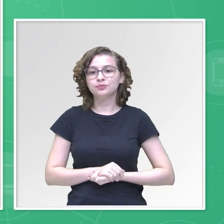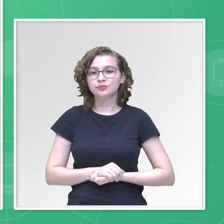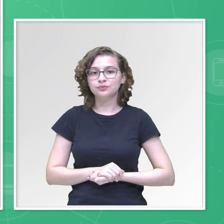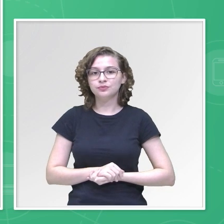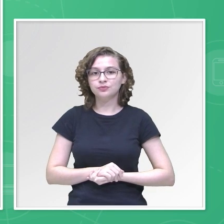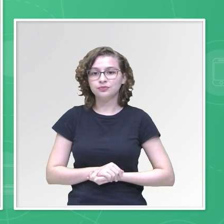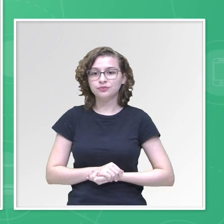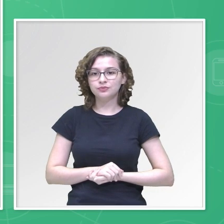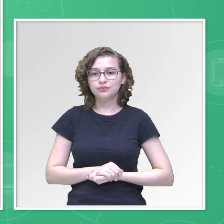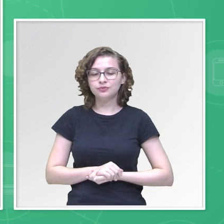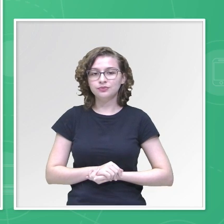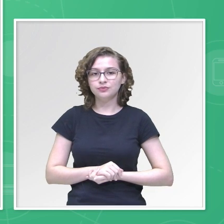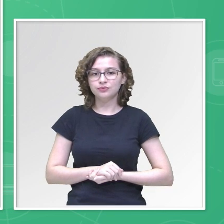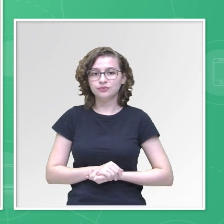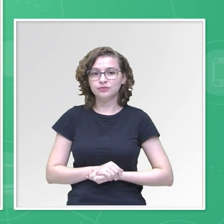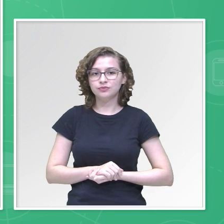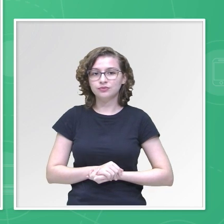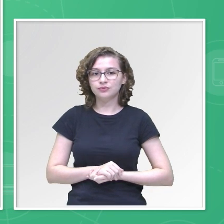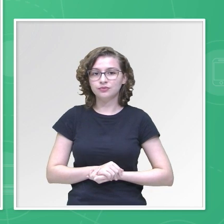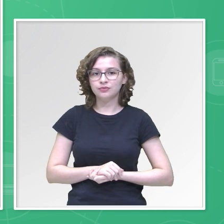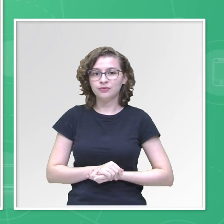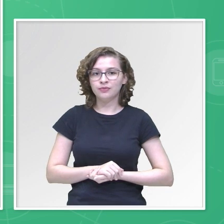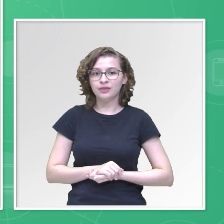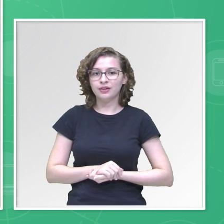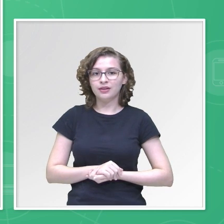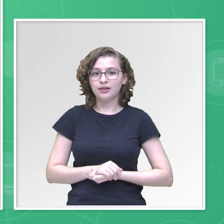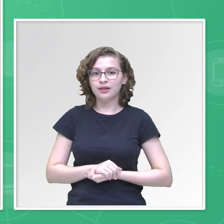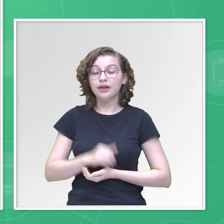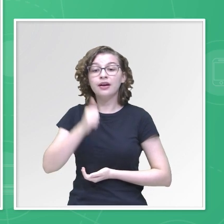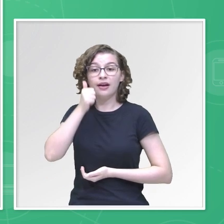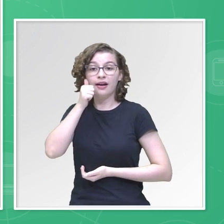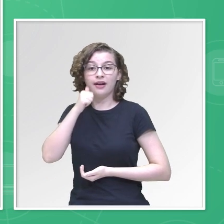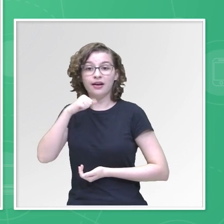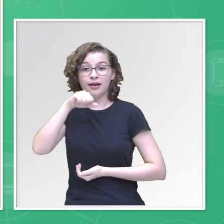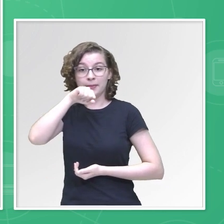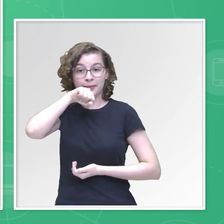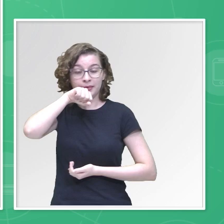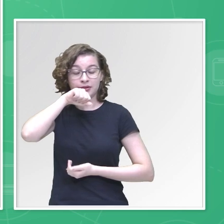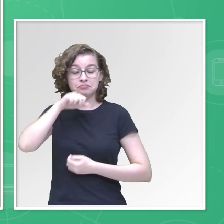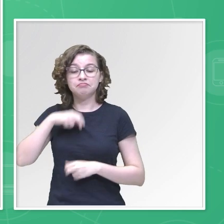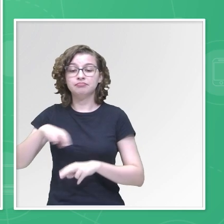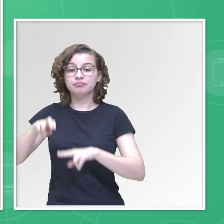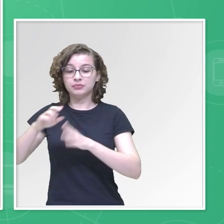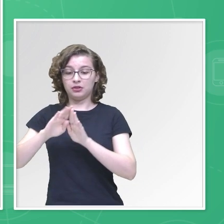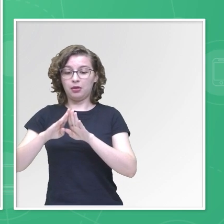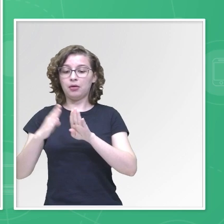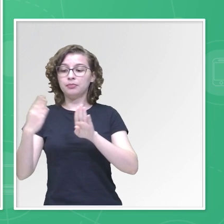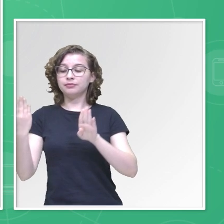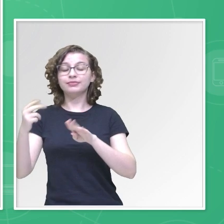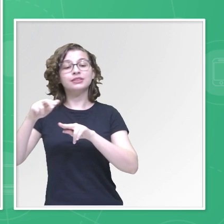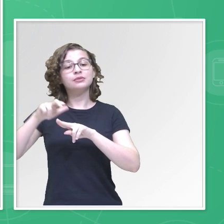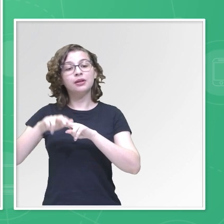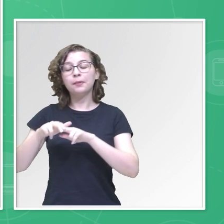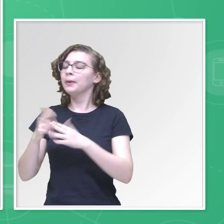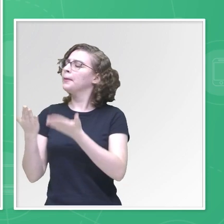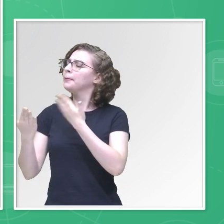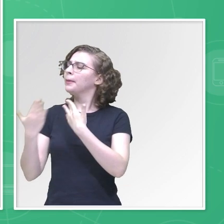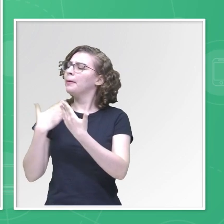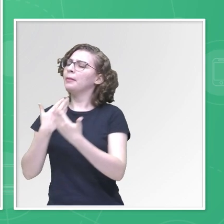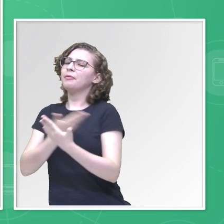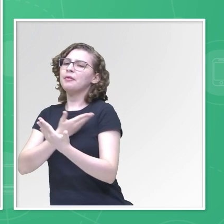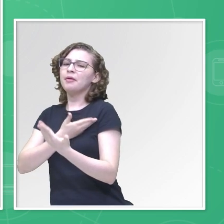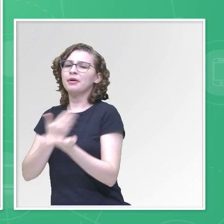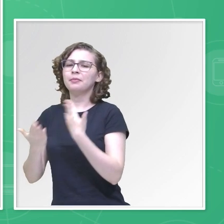certo então vamos lá olha aí a mamãe está sentada na porta da casa conversando com as